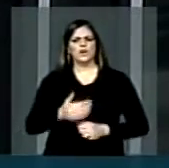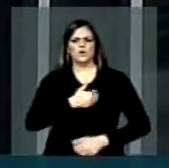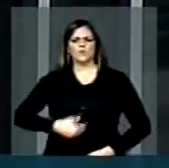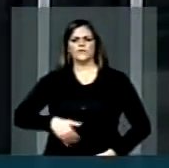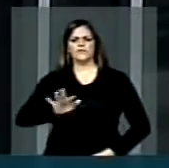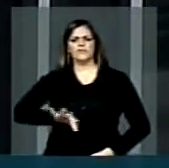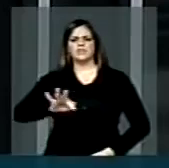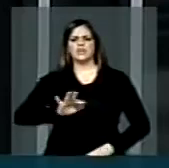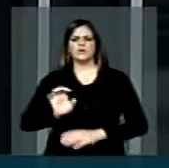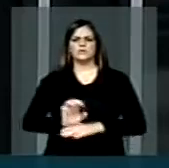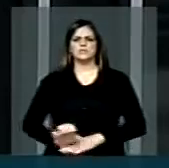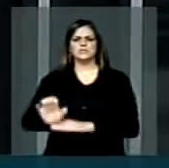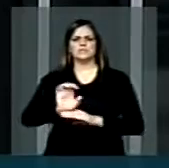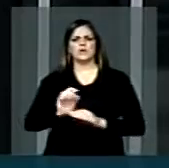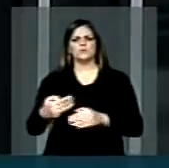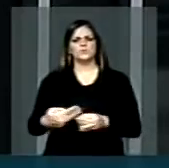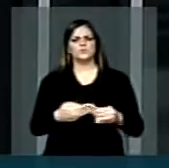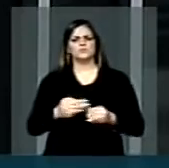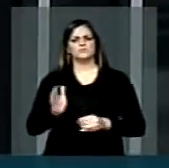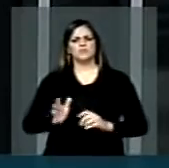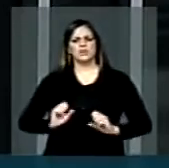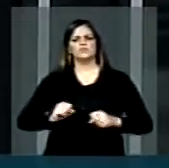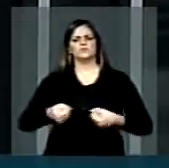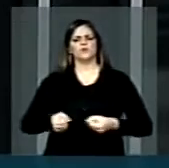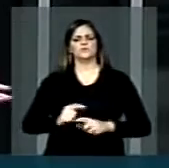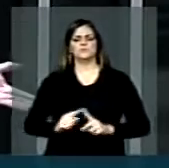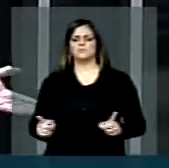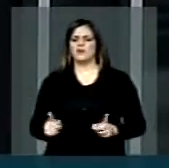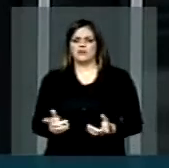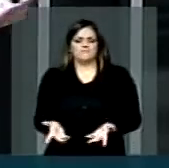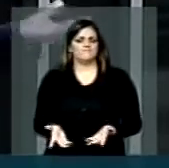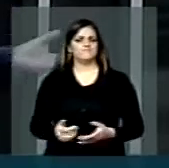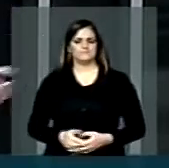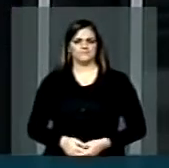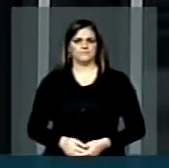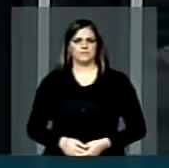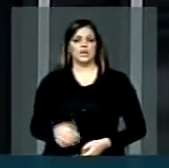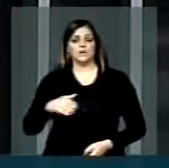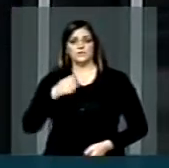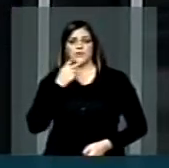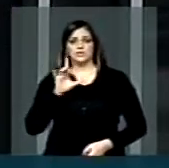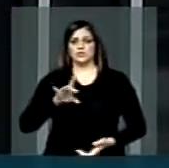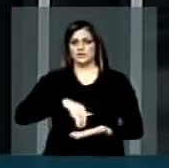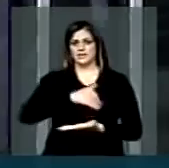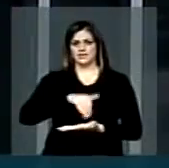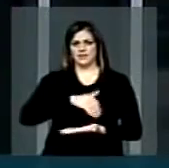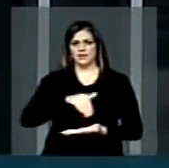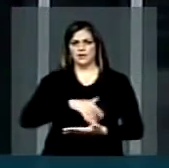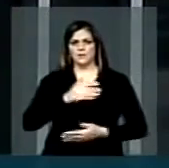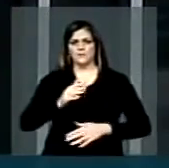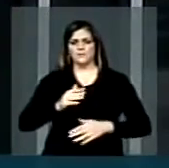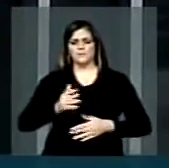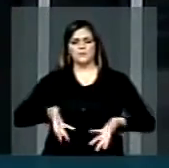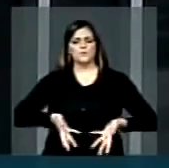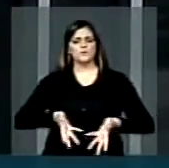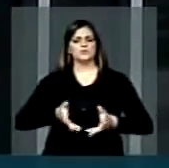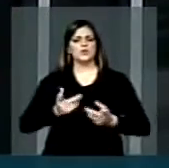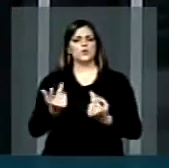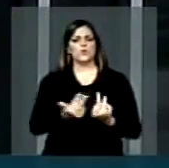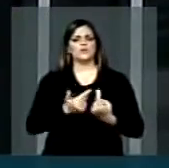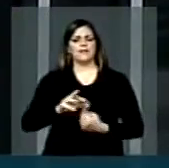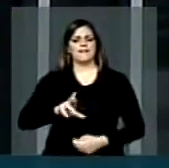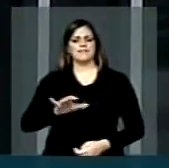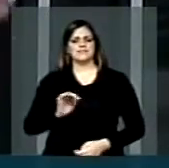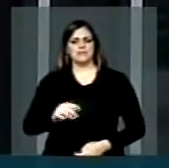governo federal, governos estaduais, governos municipais venham a ter, e aí digo, não apenas a Secretaria de Política de Promoção de Igualdade Racial da Presidência